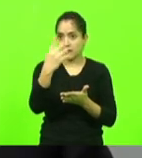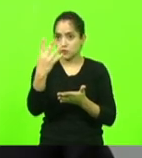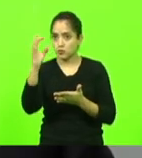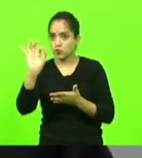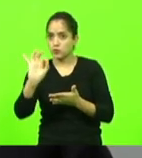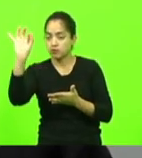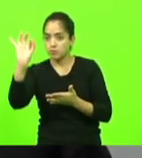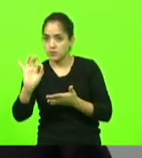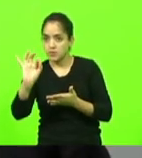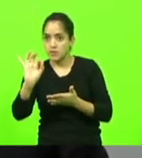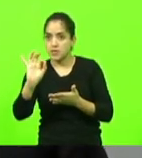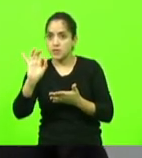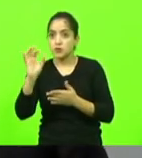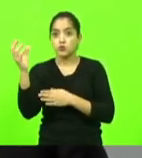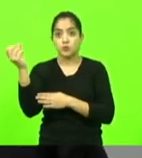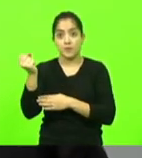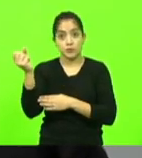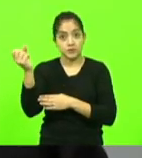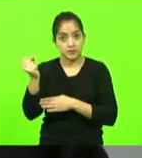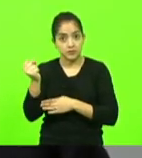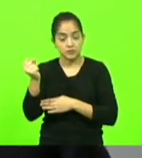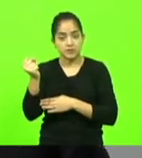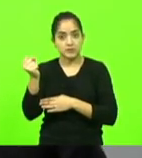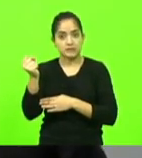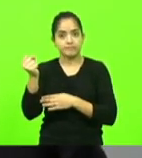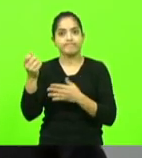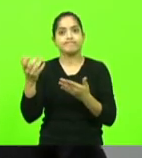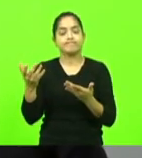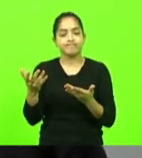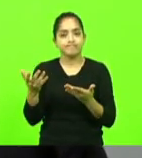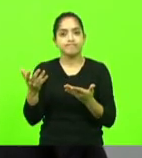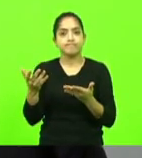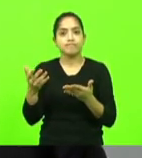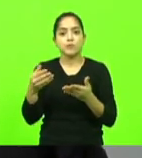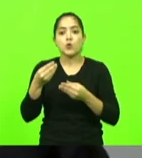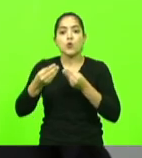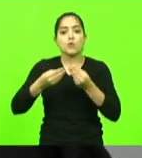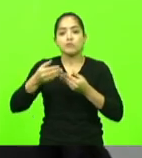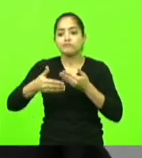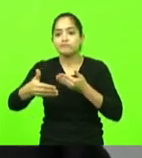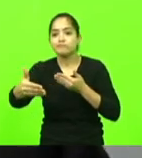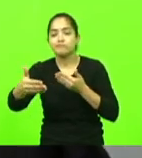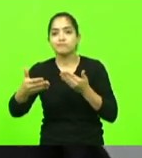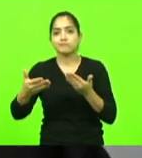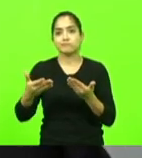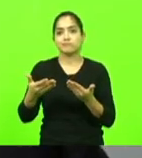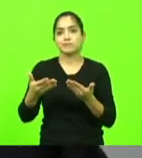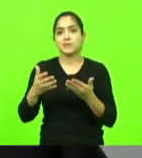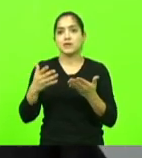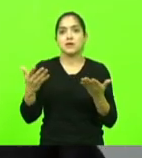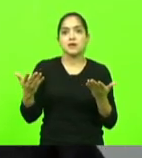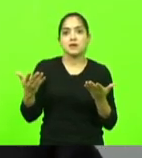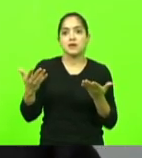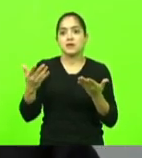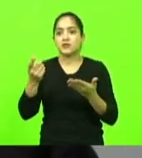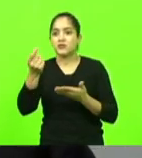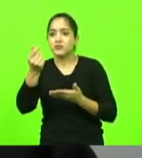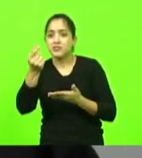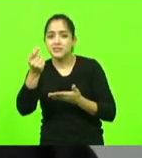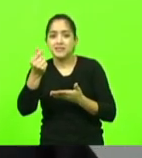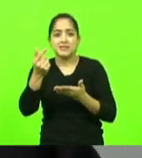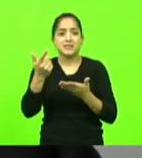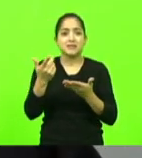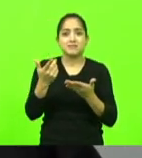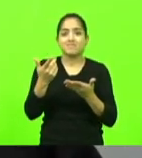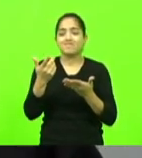uma aposentadoria, sabe? E as pessoas, como é que eu fico? E eu estou já com meu dinheiro comprometido, uma grande